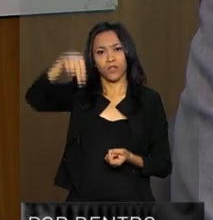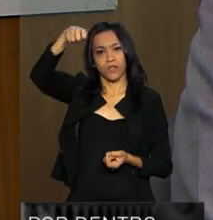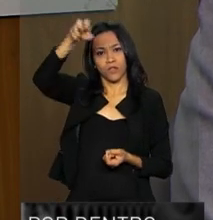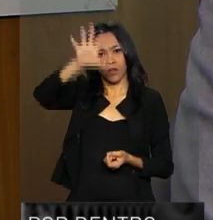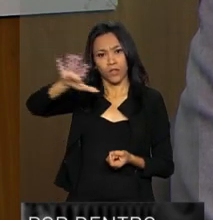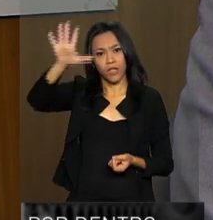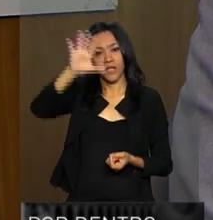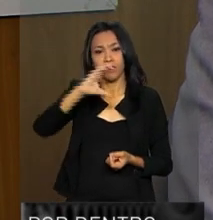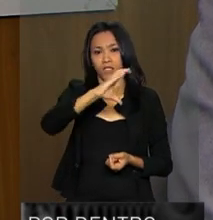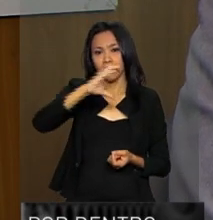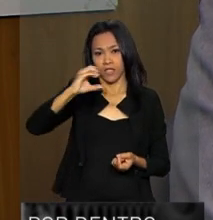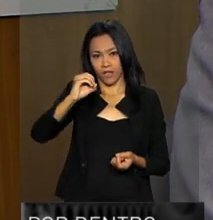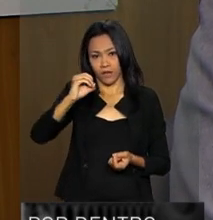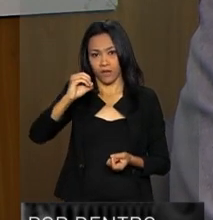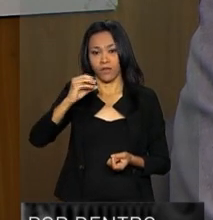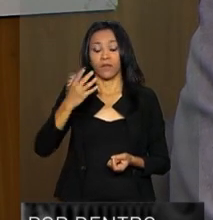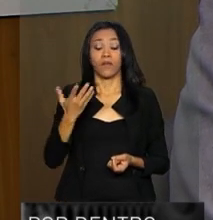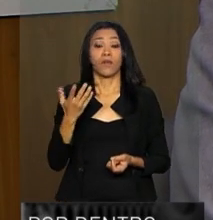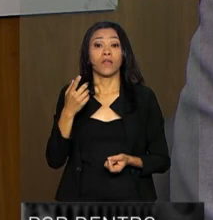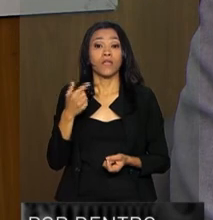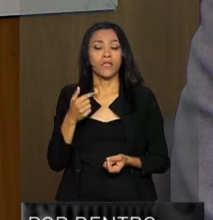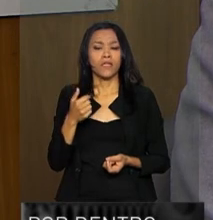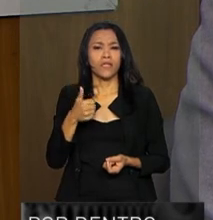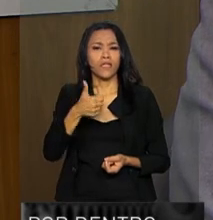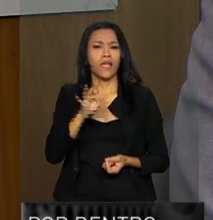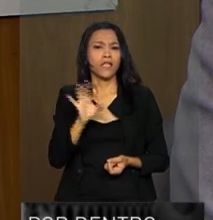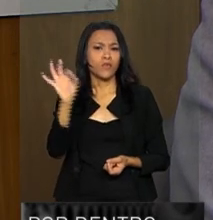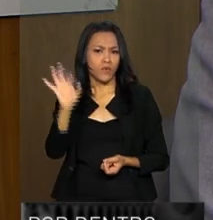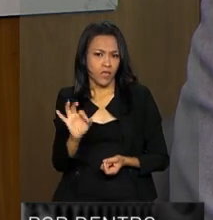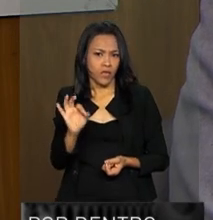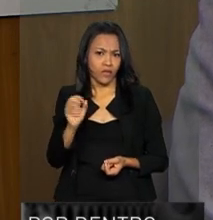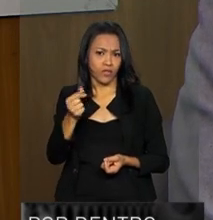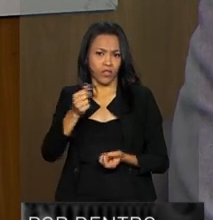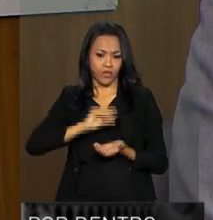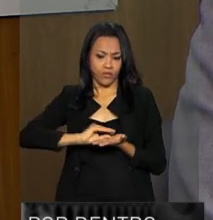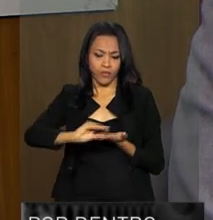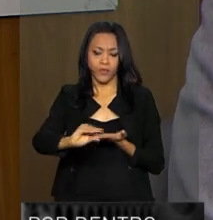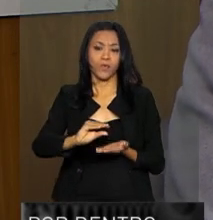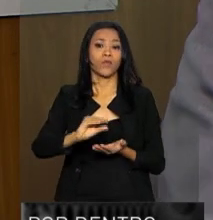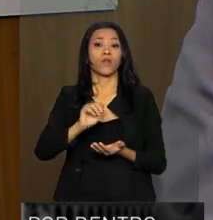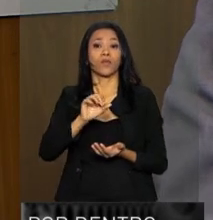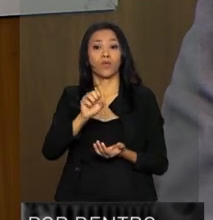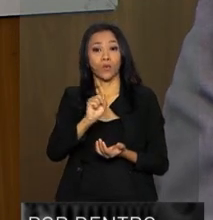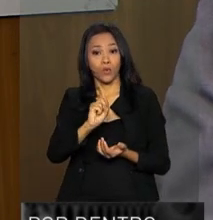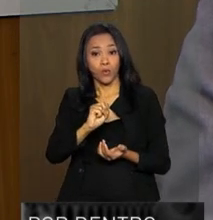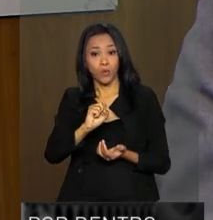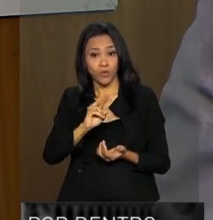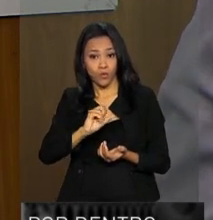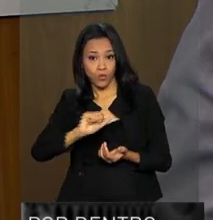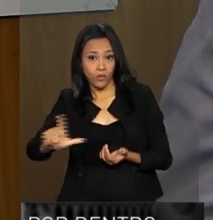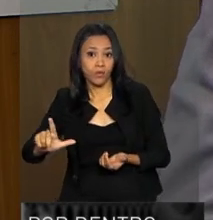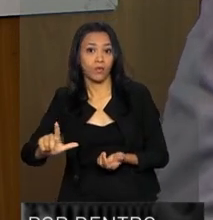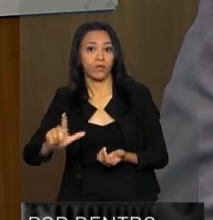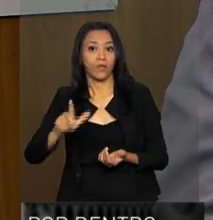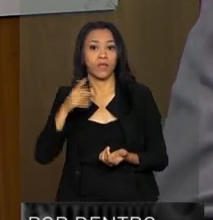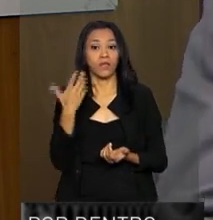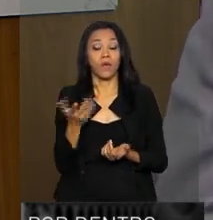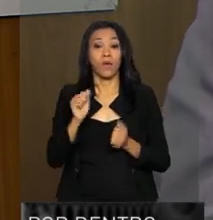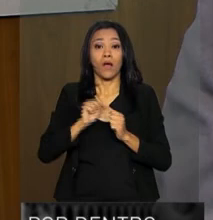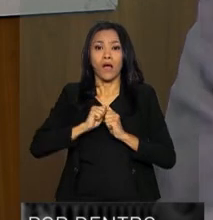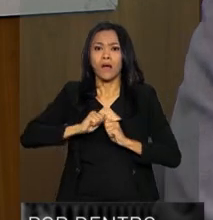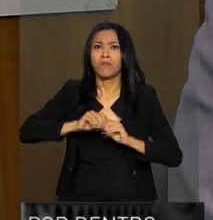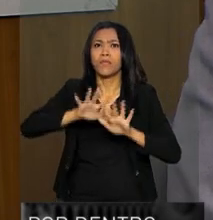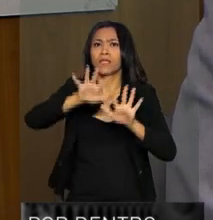10% é na região sul é promovendo assim uma descentralização e ampliando